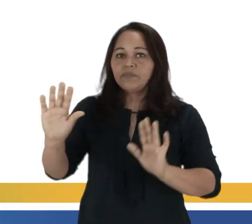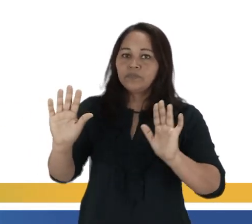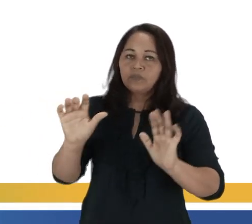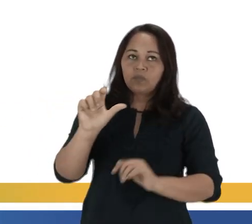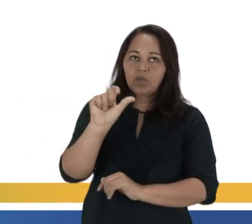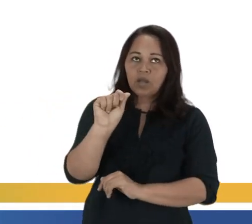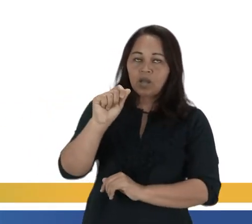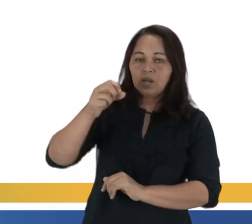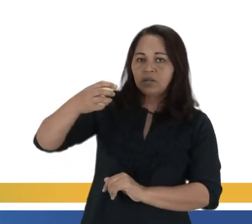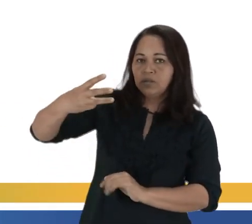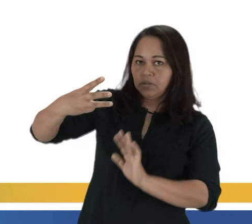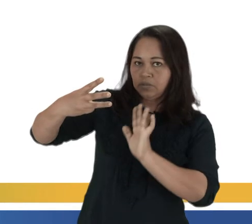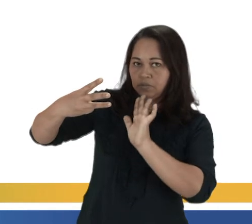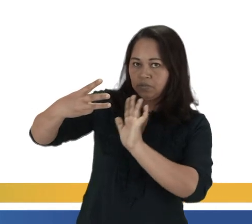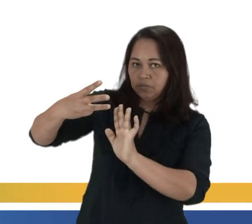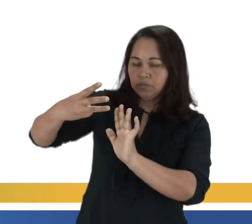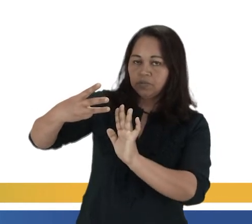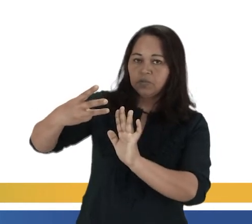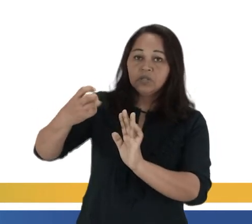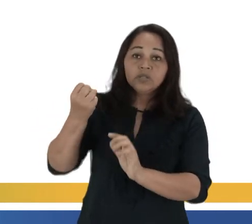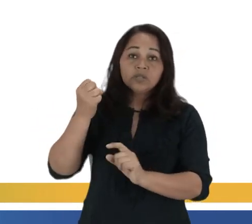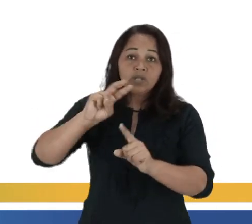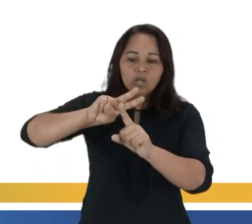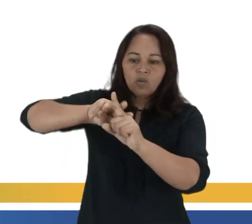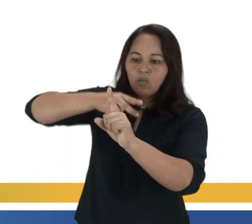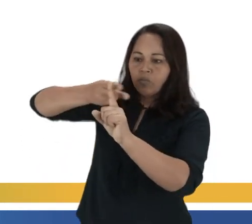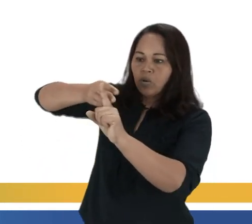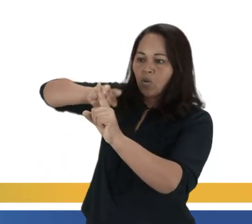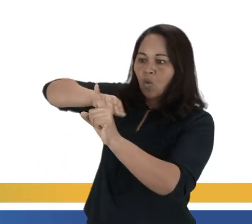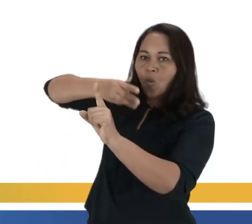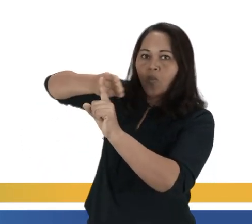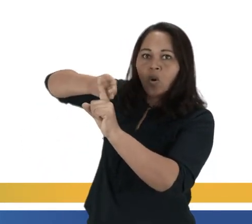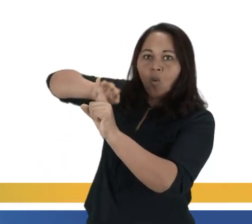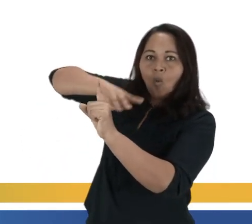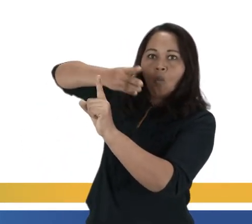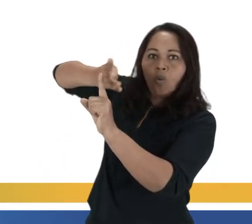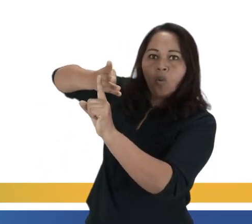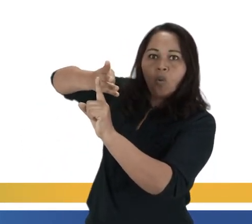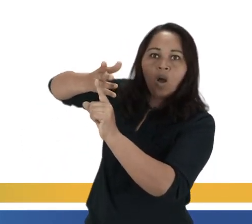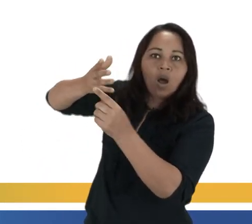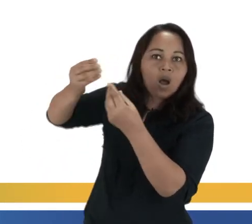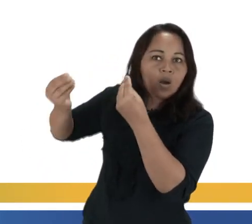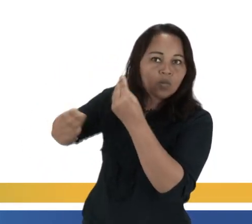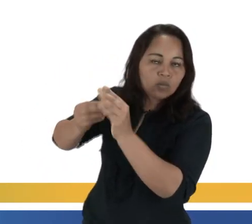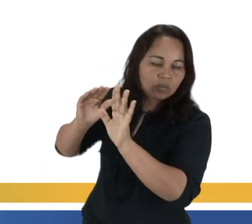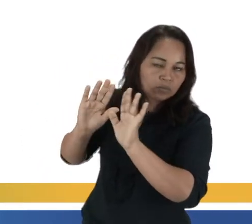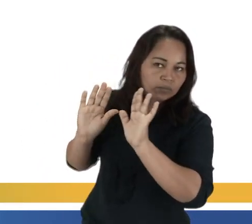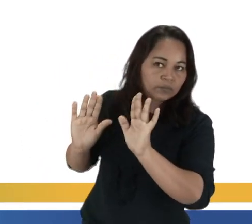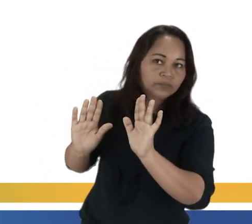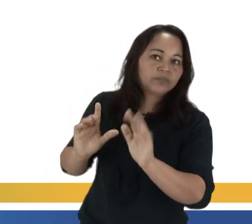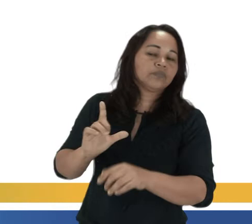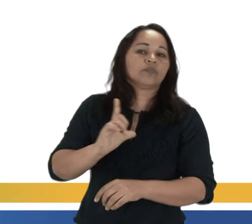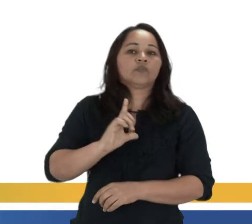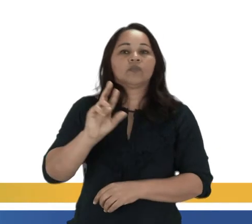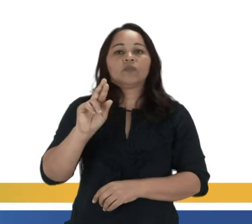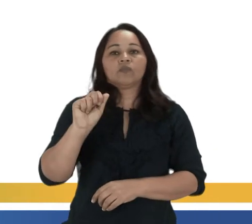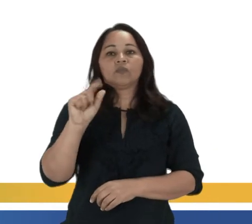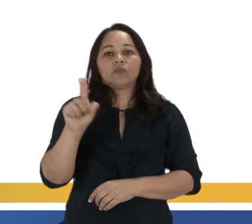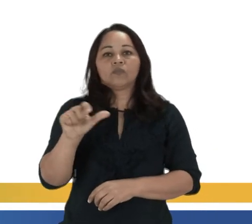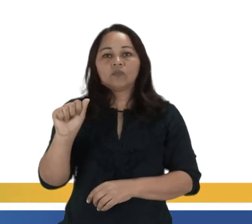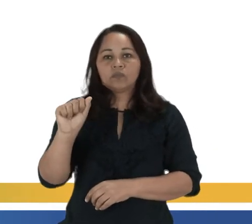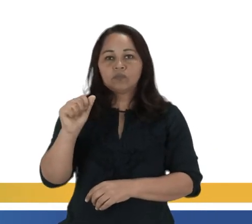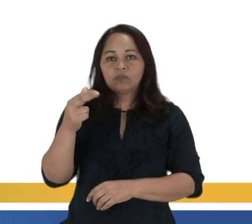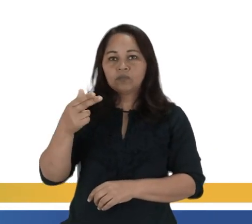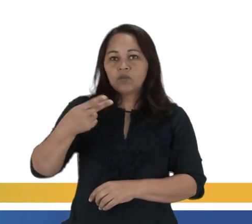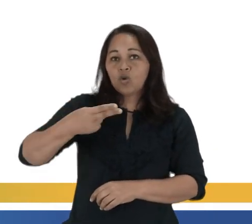erro, tá bom? Então aí a razão, se ele dobra, eu já tenho aí a minha constante, né? A minha razão, que vai ser igual a 2. Então